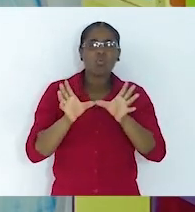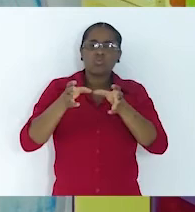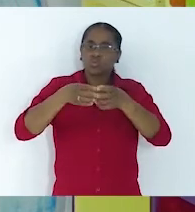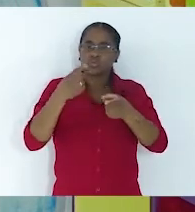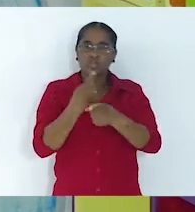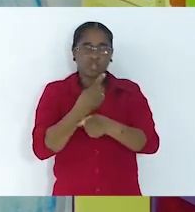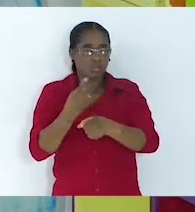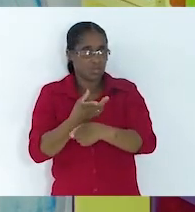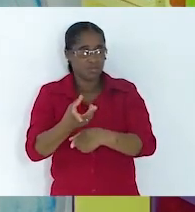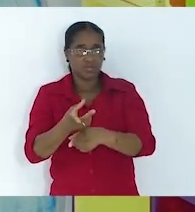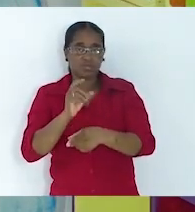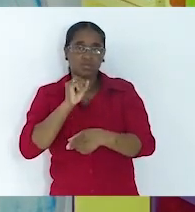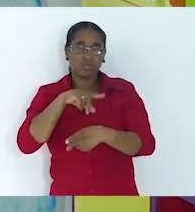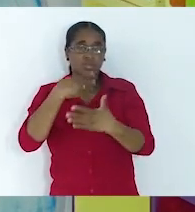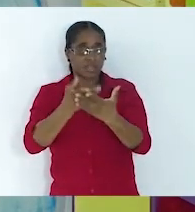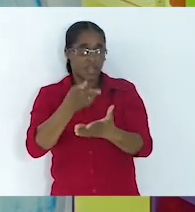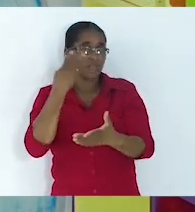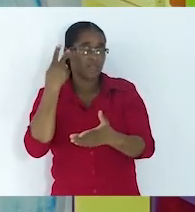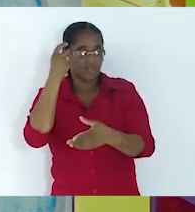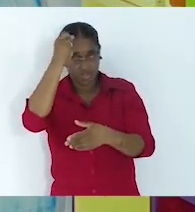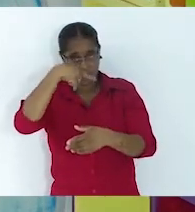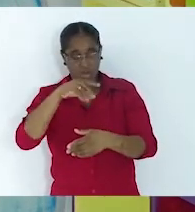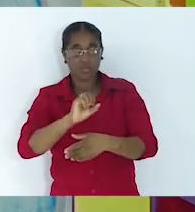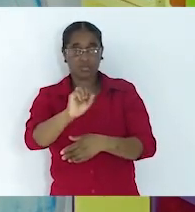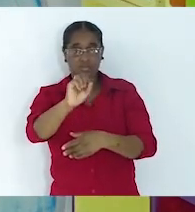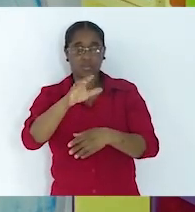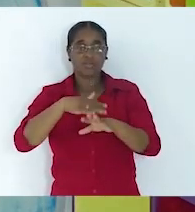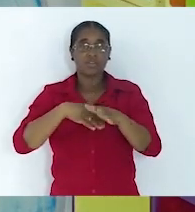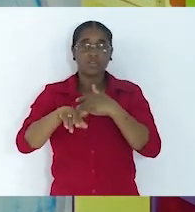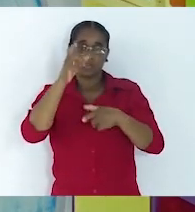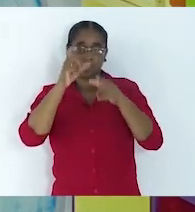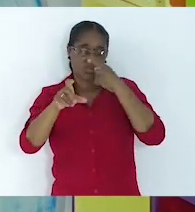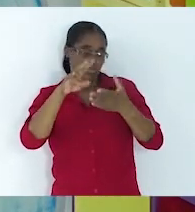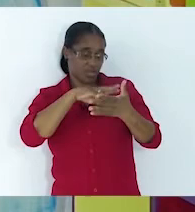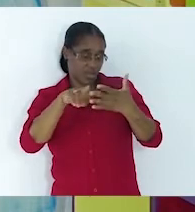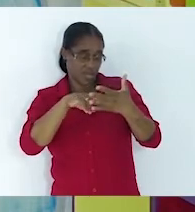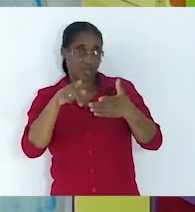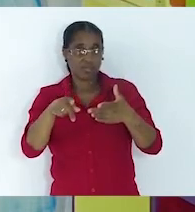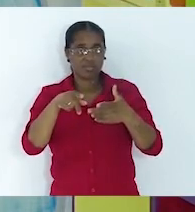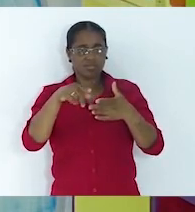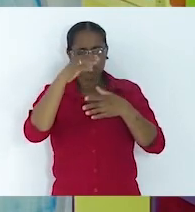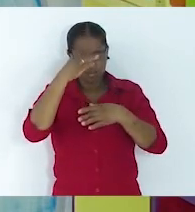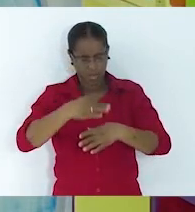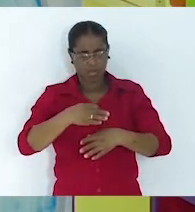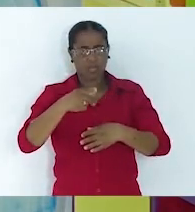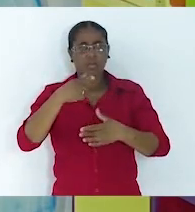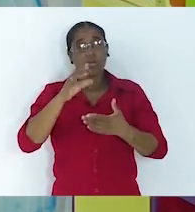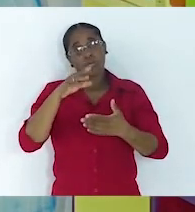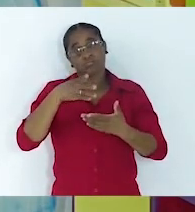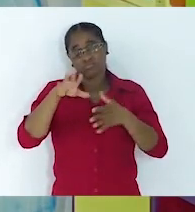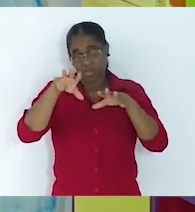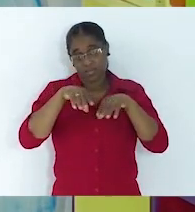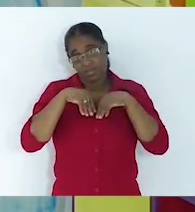elementos para poder dar vida à sua história e fazer com que o leitor leve aquilo a sério ou então acredite que aquilo é